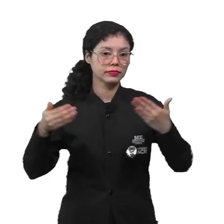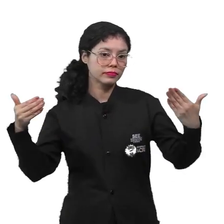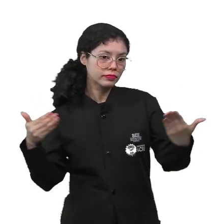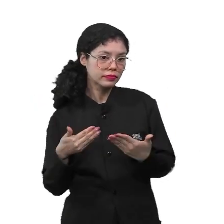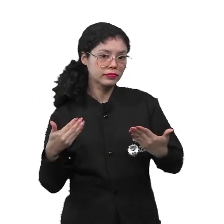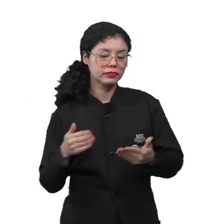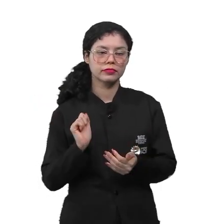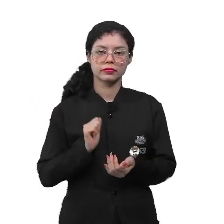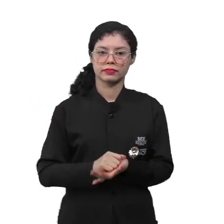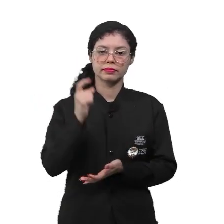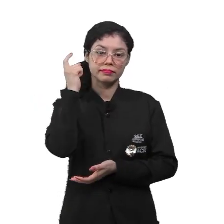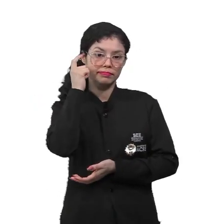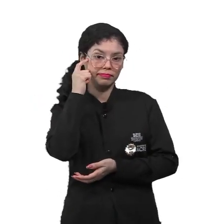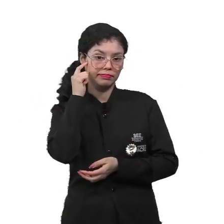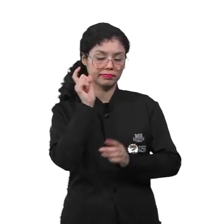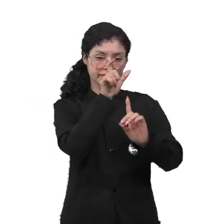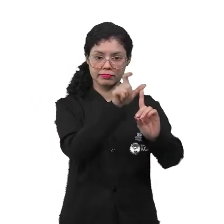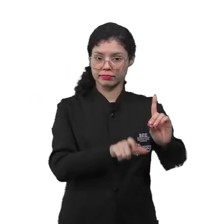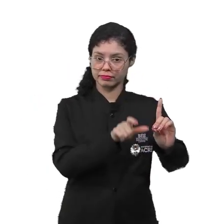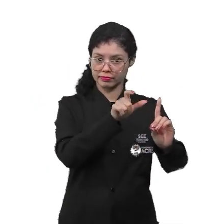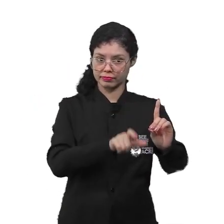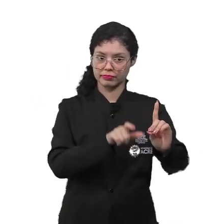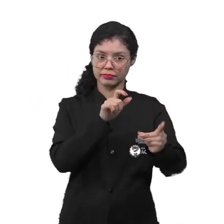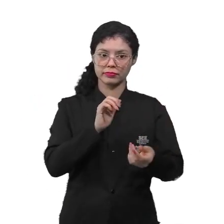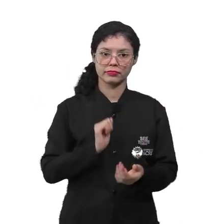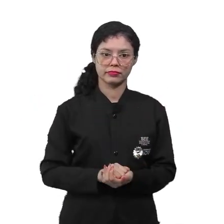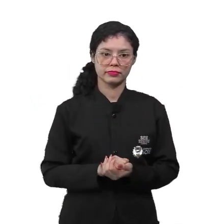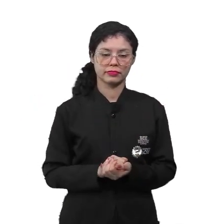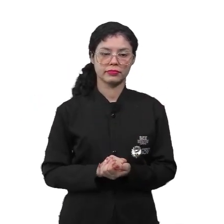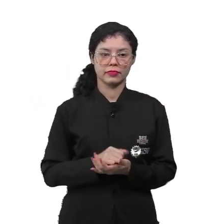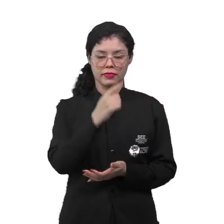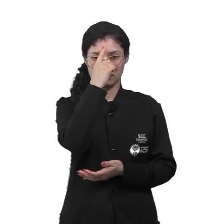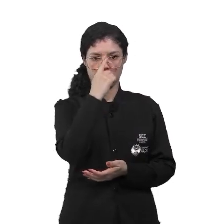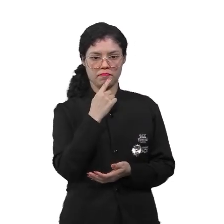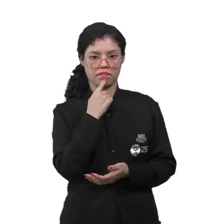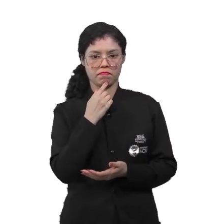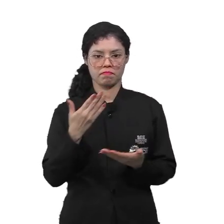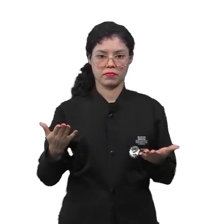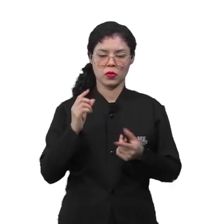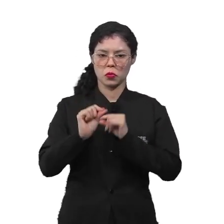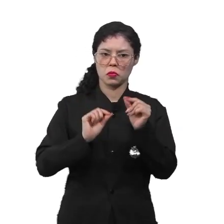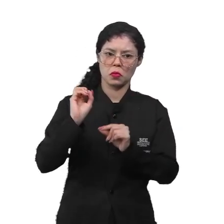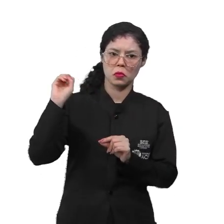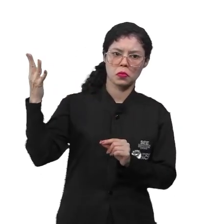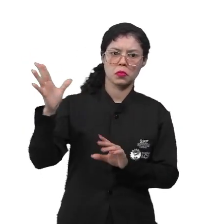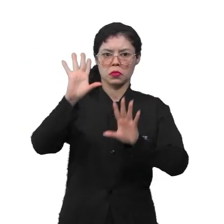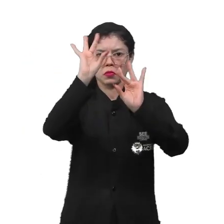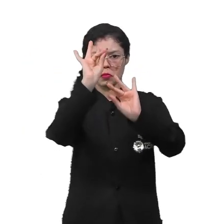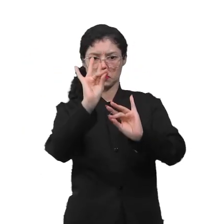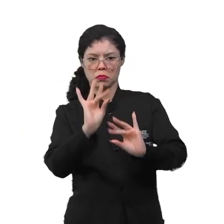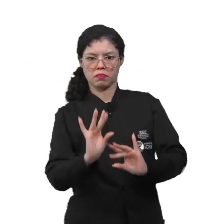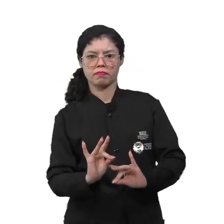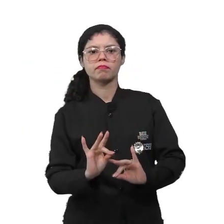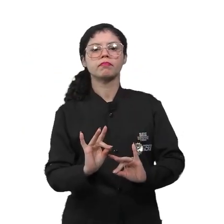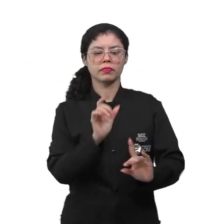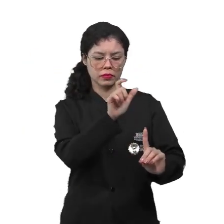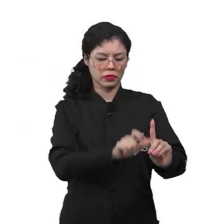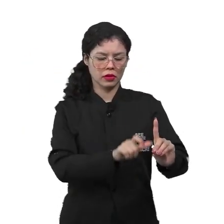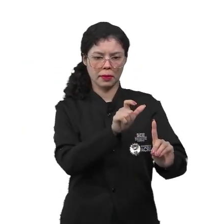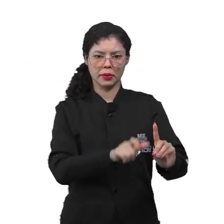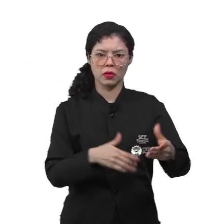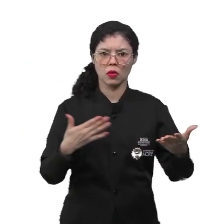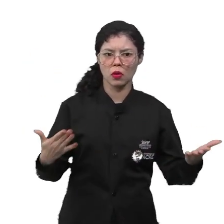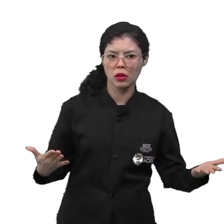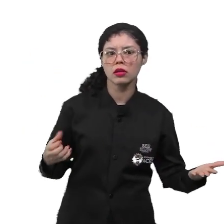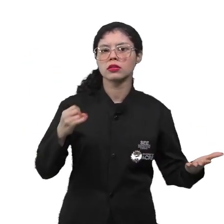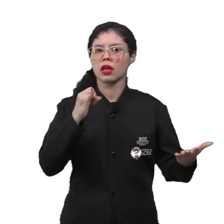Agora você vai pensar nos personagens e nos cenários. Você vai pensar nos traços, na